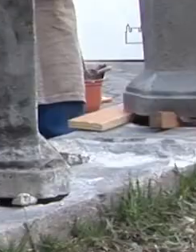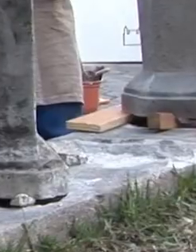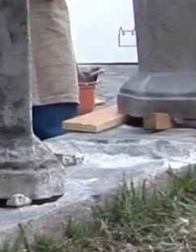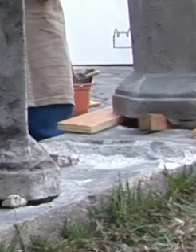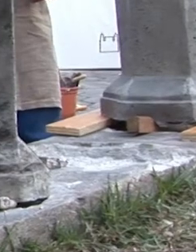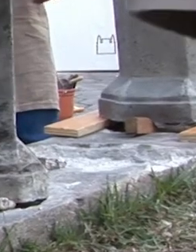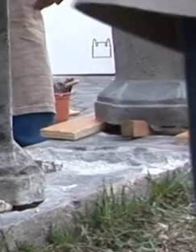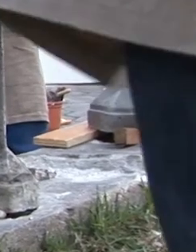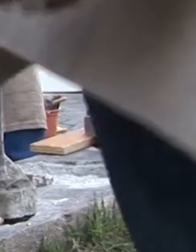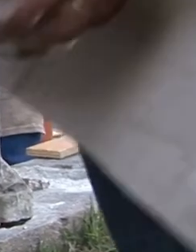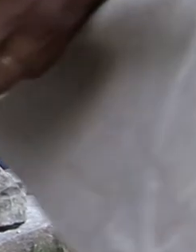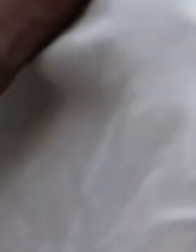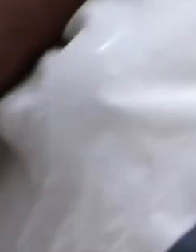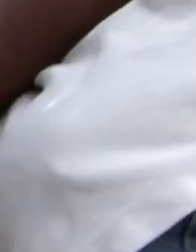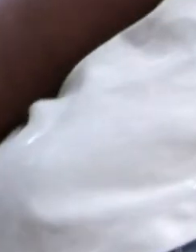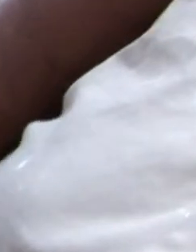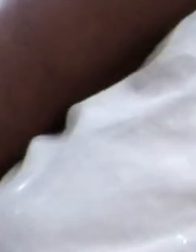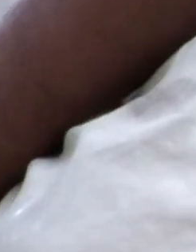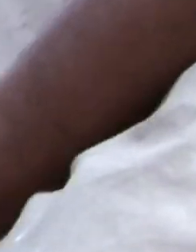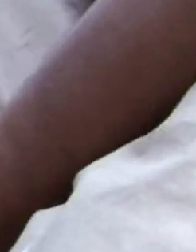material.